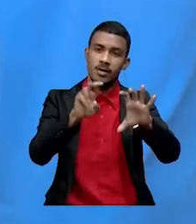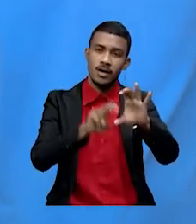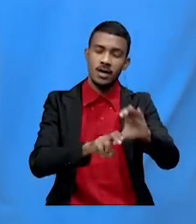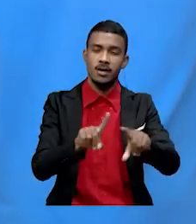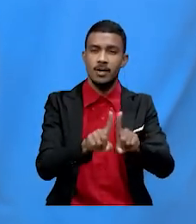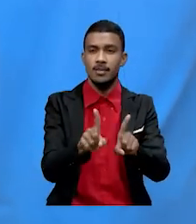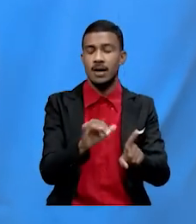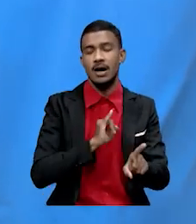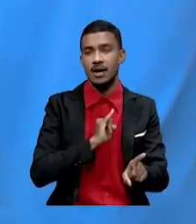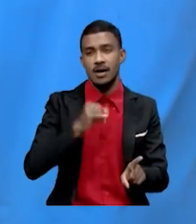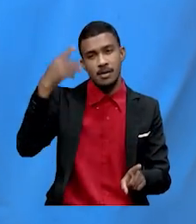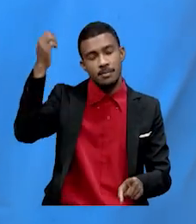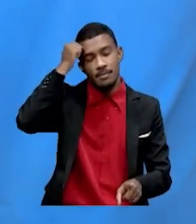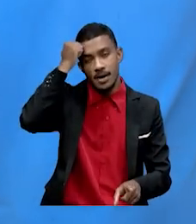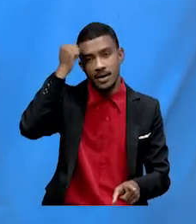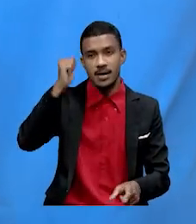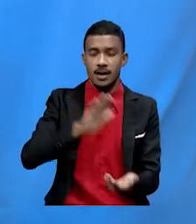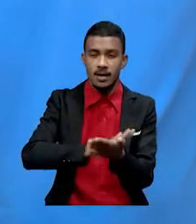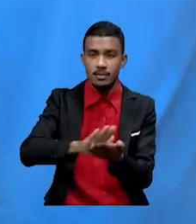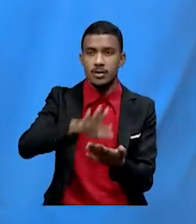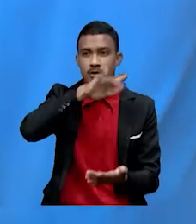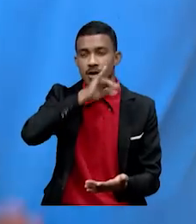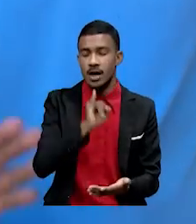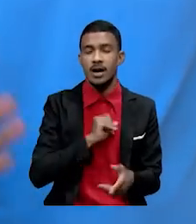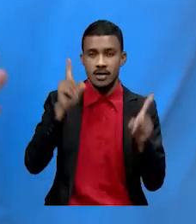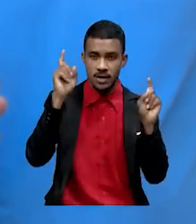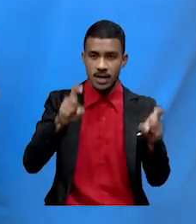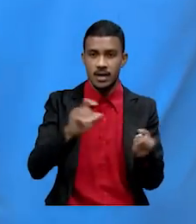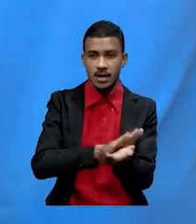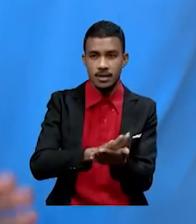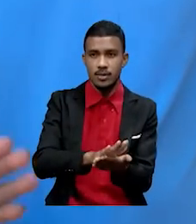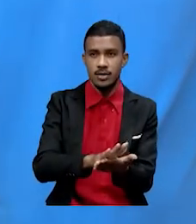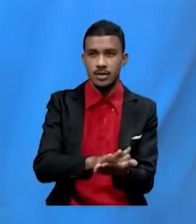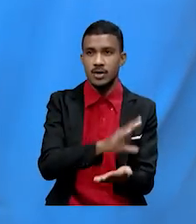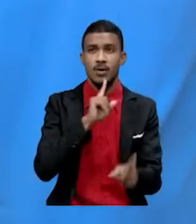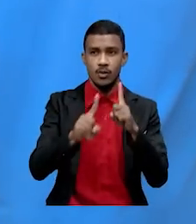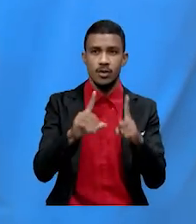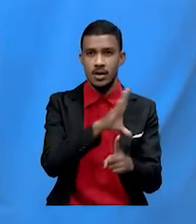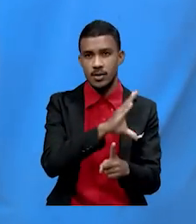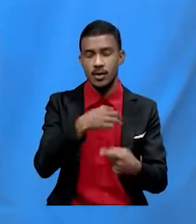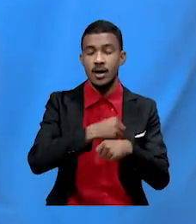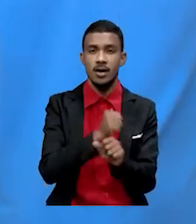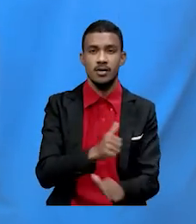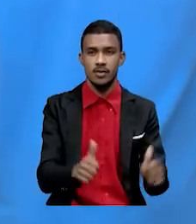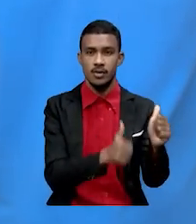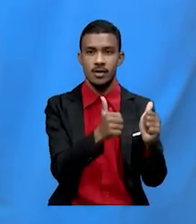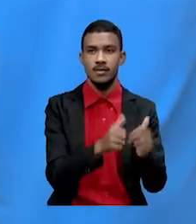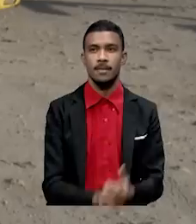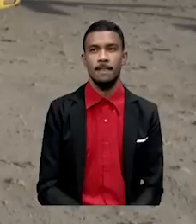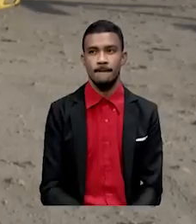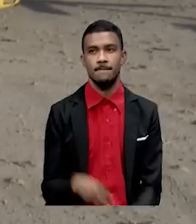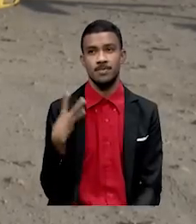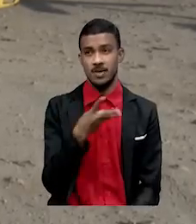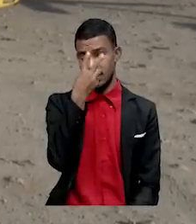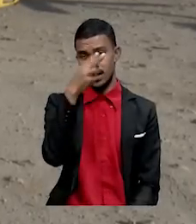kuntiano au tinkir pratika teoria ne la bele tinkir teoria i pratika ai ta re